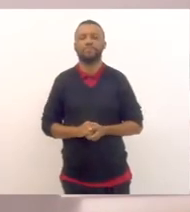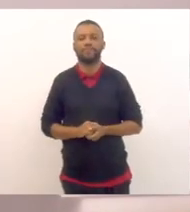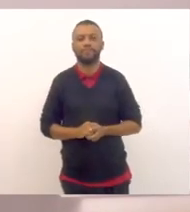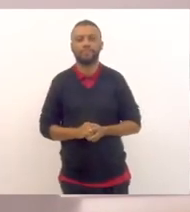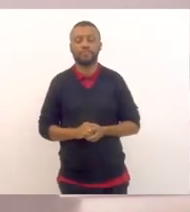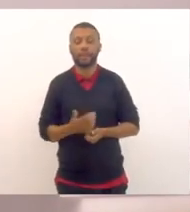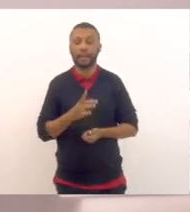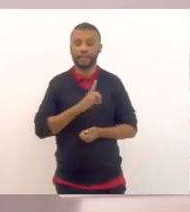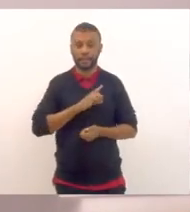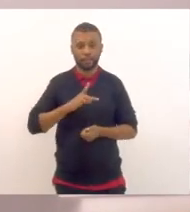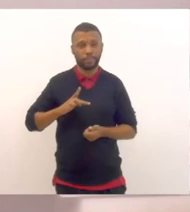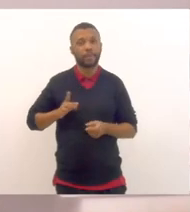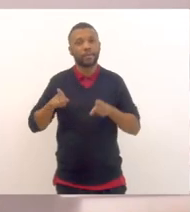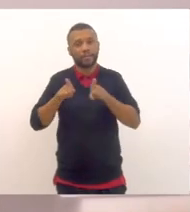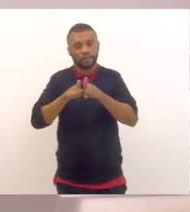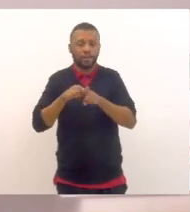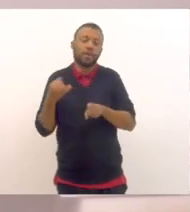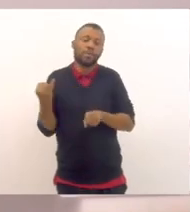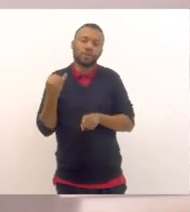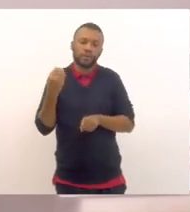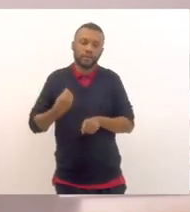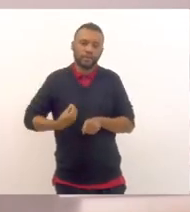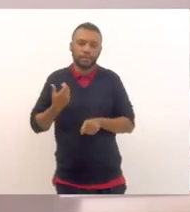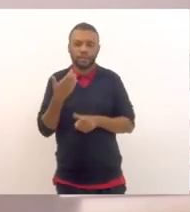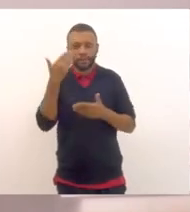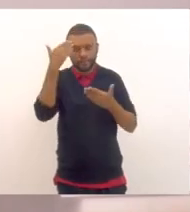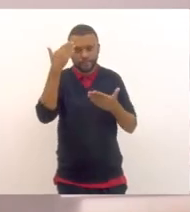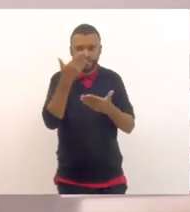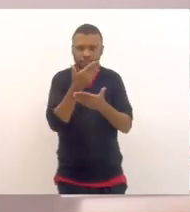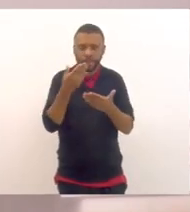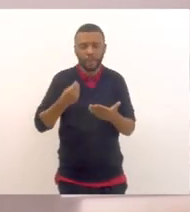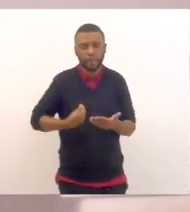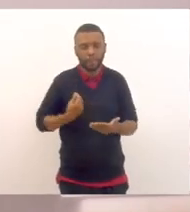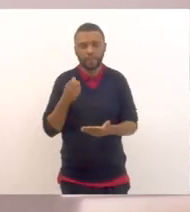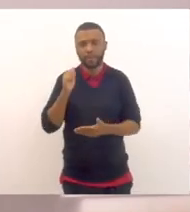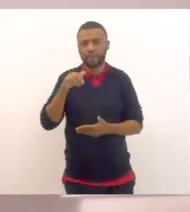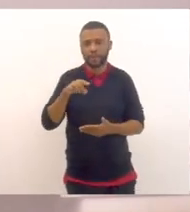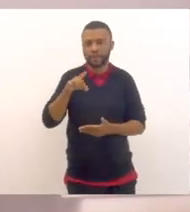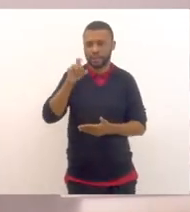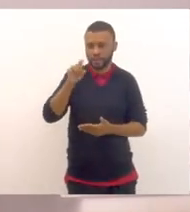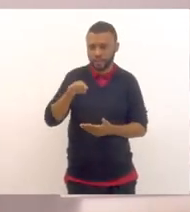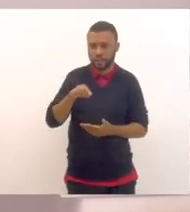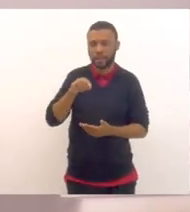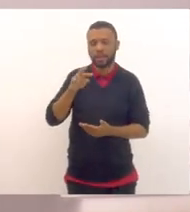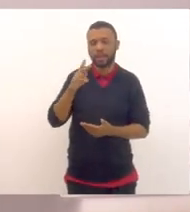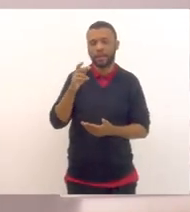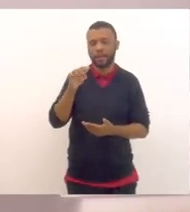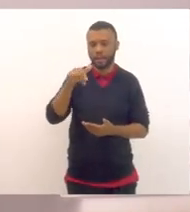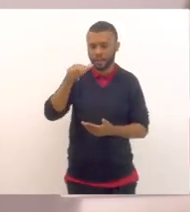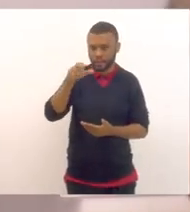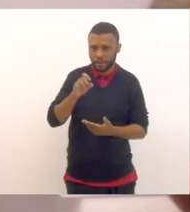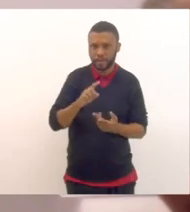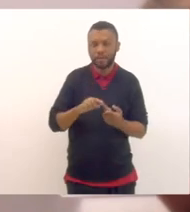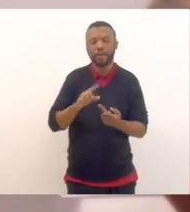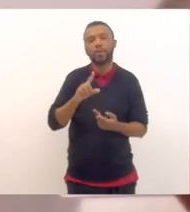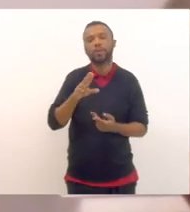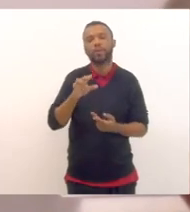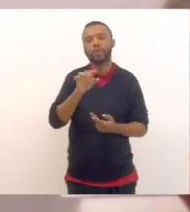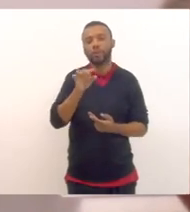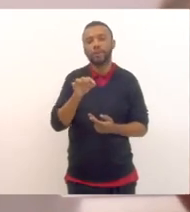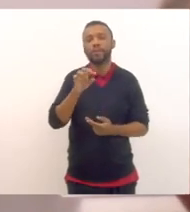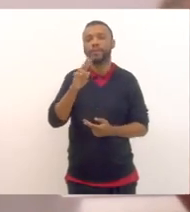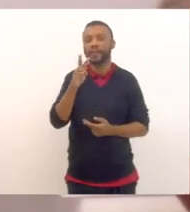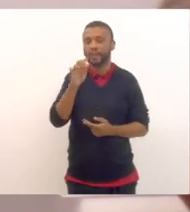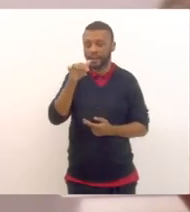presente Defensoria Pública é importante está presente gostaria agradecer a presença do André Henrique que eu não conhecia o Luiz Henrique é muito